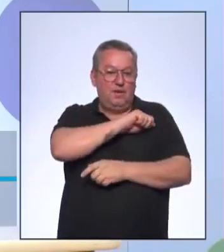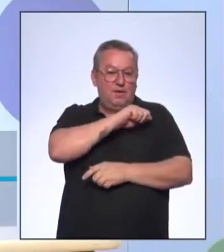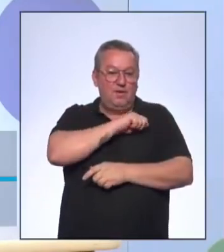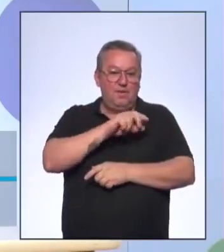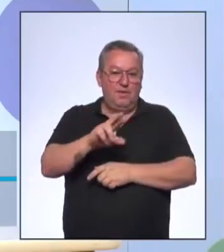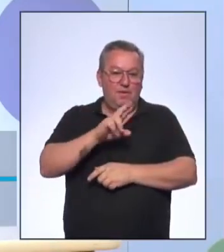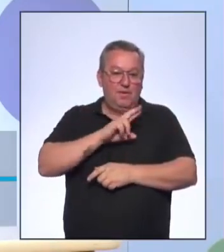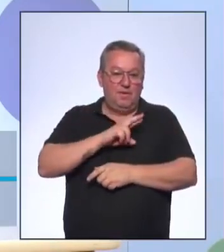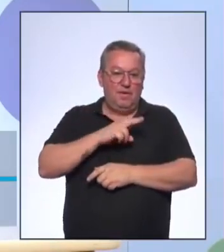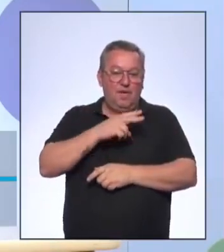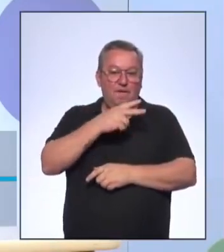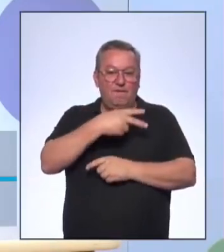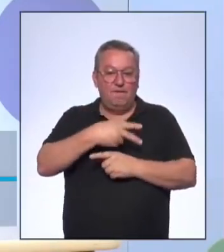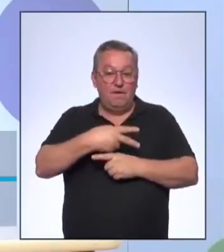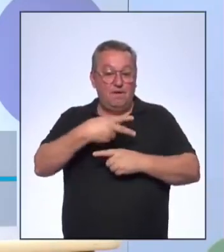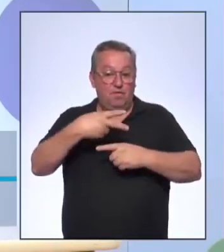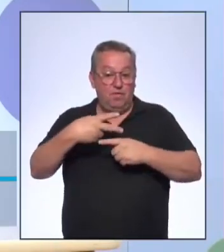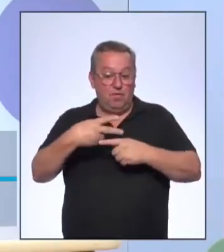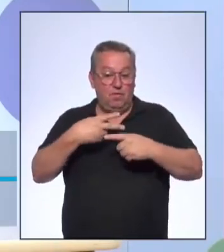respondeu